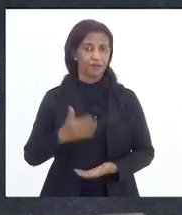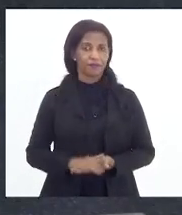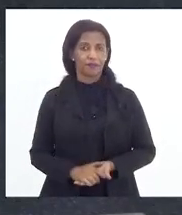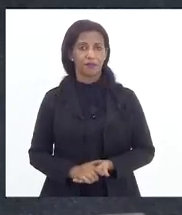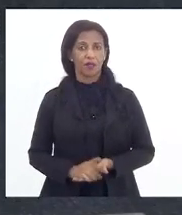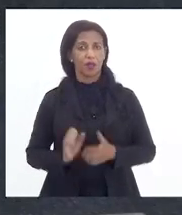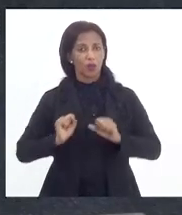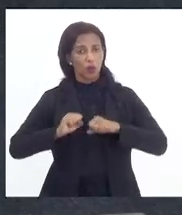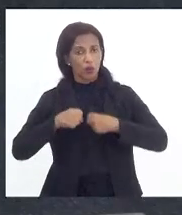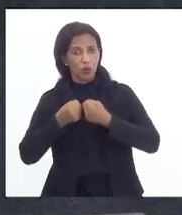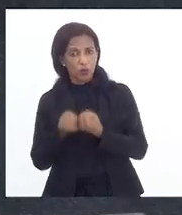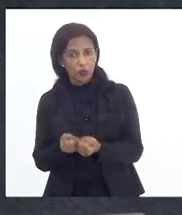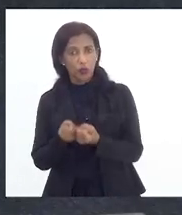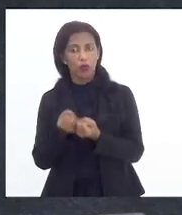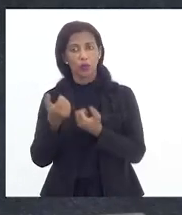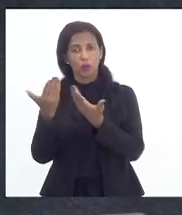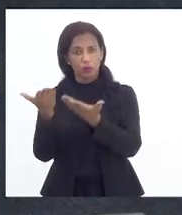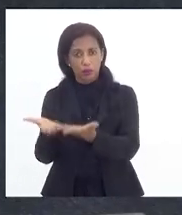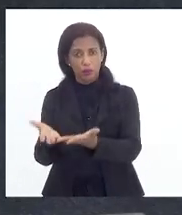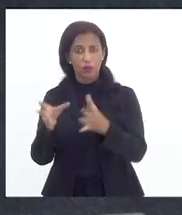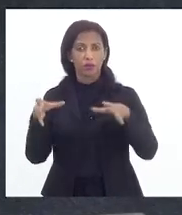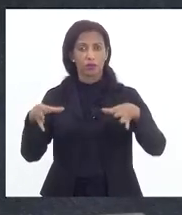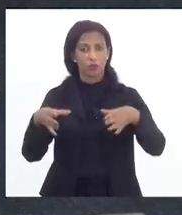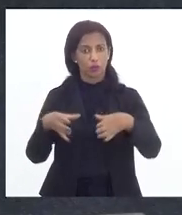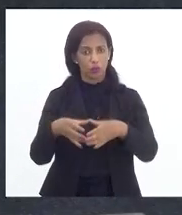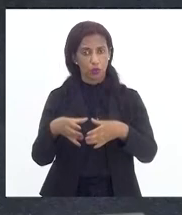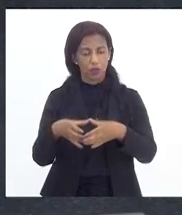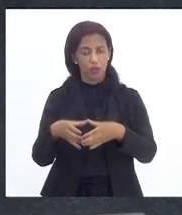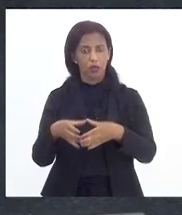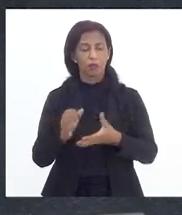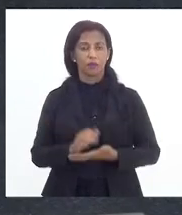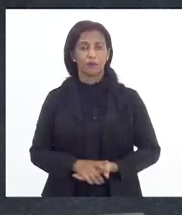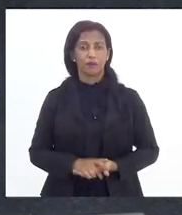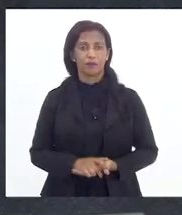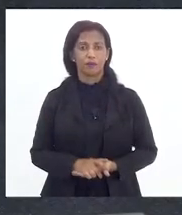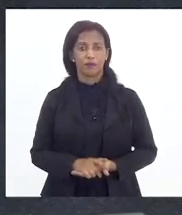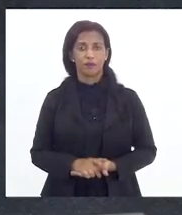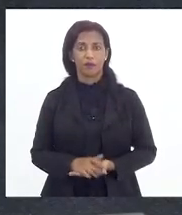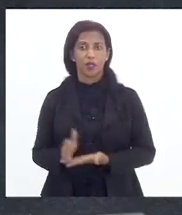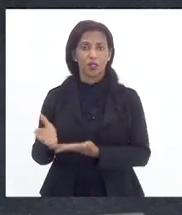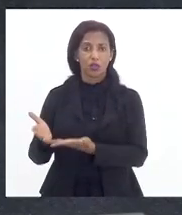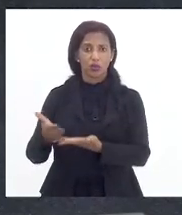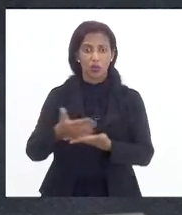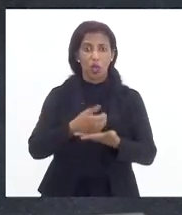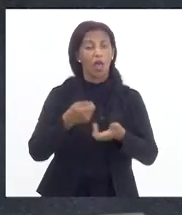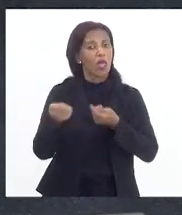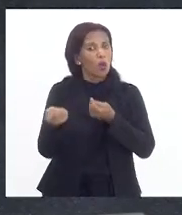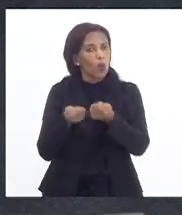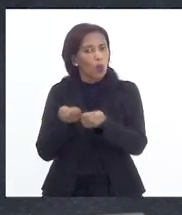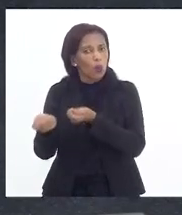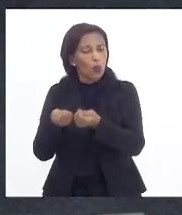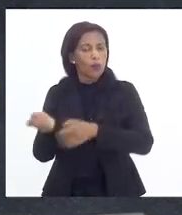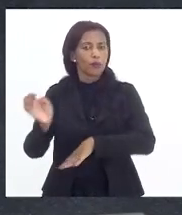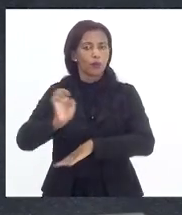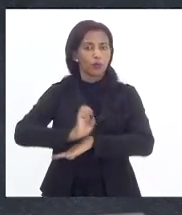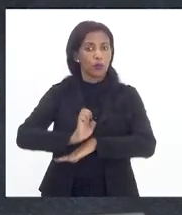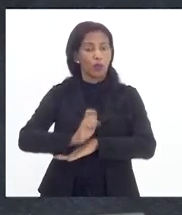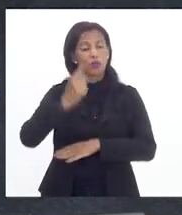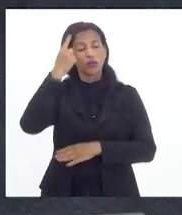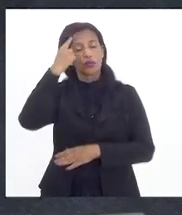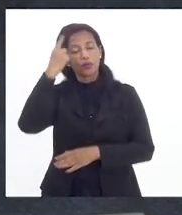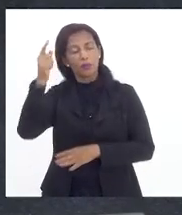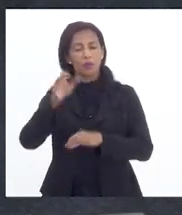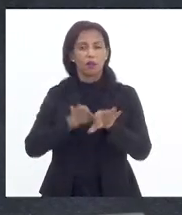o empenho dos Senhores da sua equipe de resgatar a economia do nosso Estado de